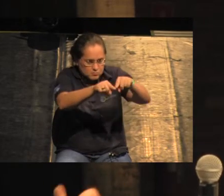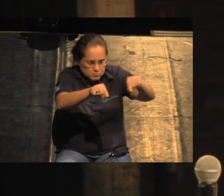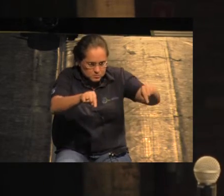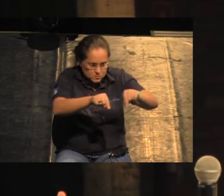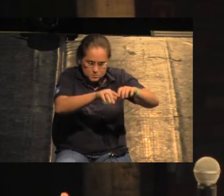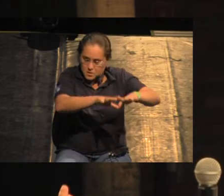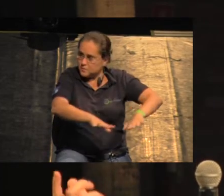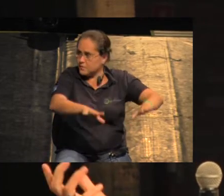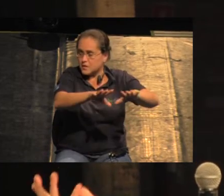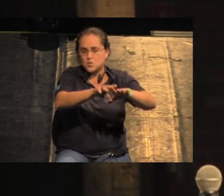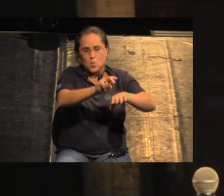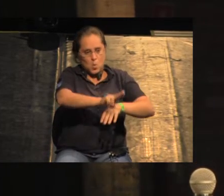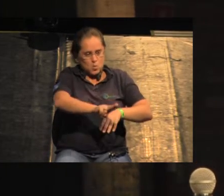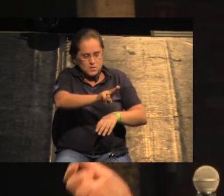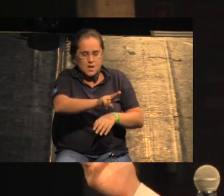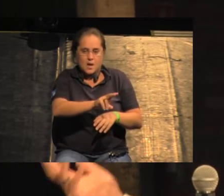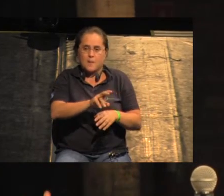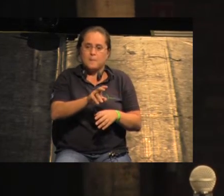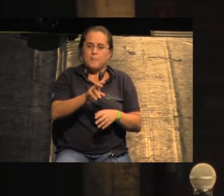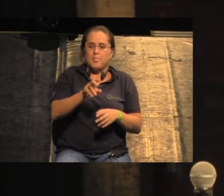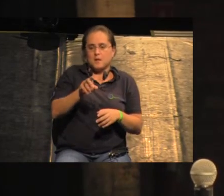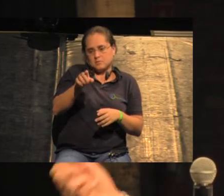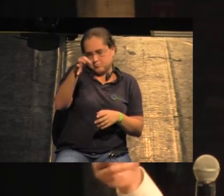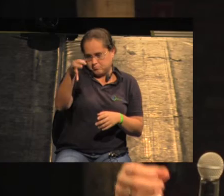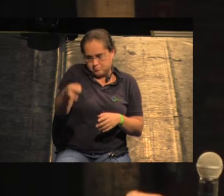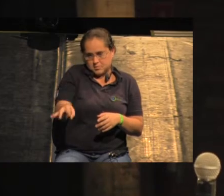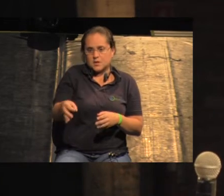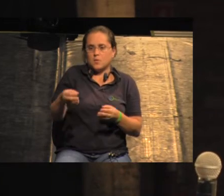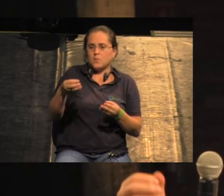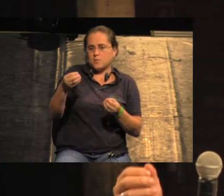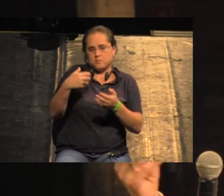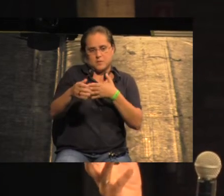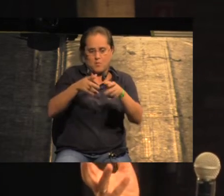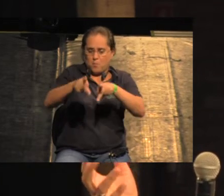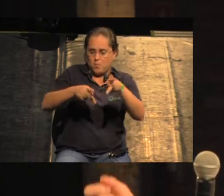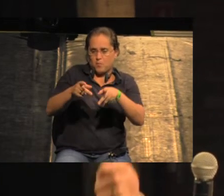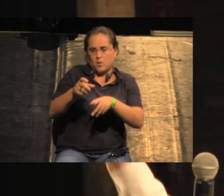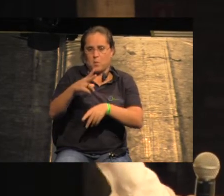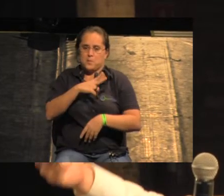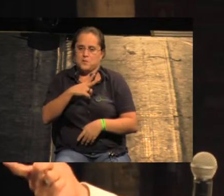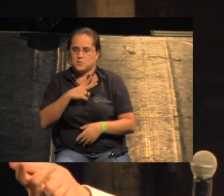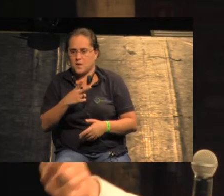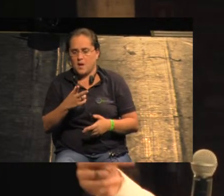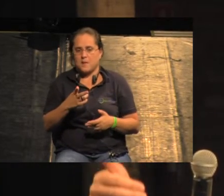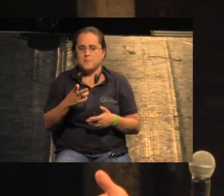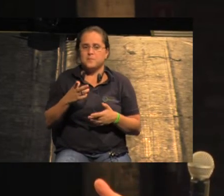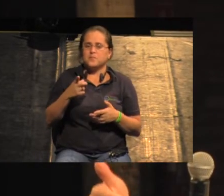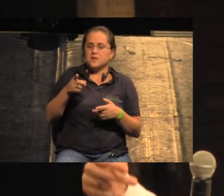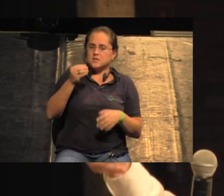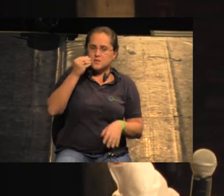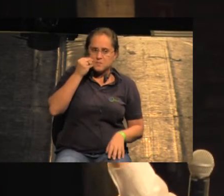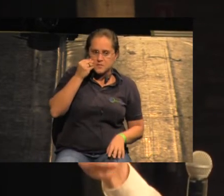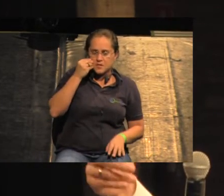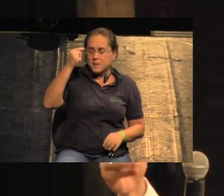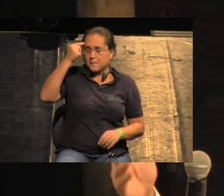possibilidade de empreender alguma coisa num espaço vazio, subutilizado, ou num espaço degradado, você certamente, como agente público ou como agente de